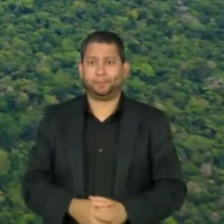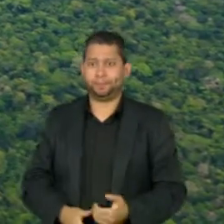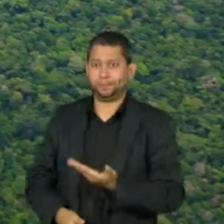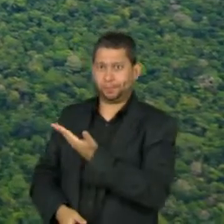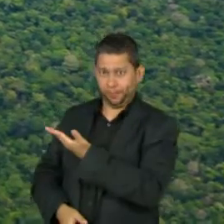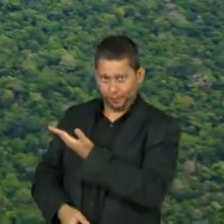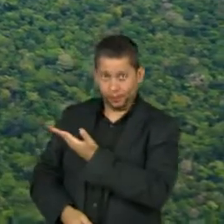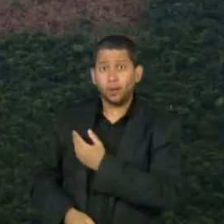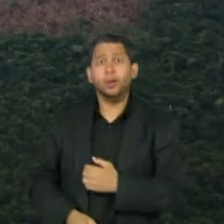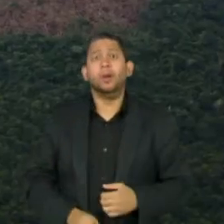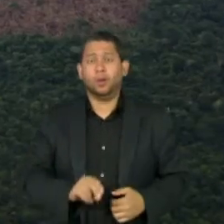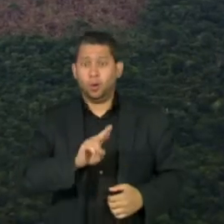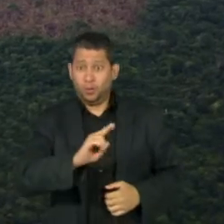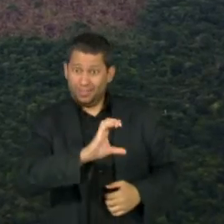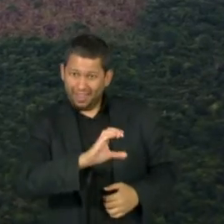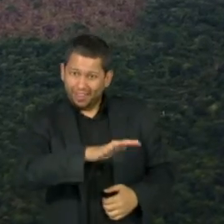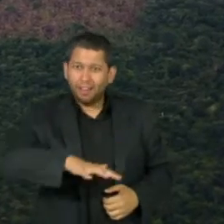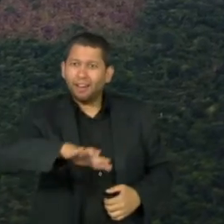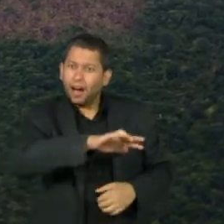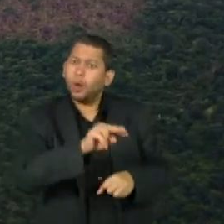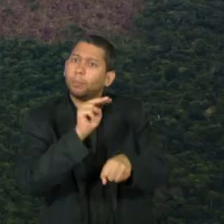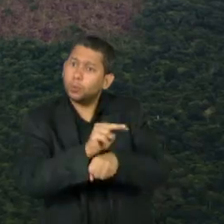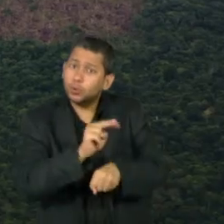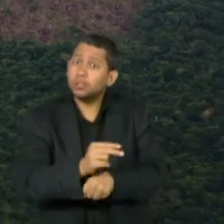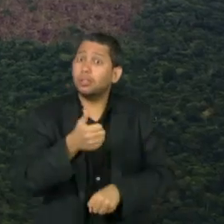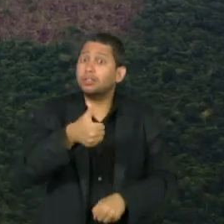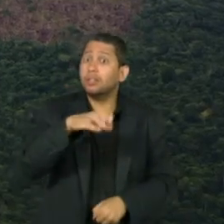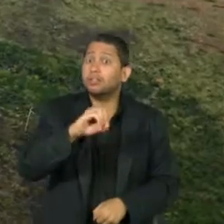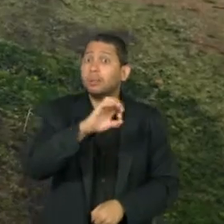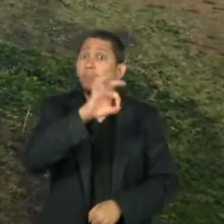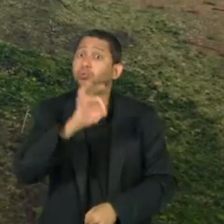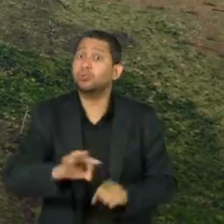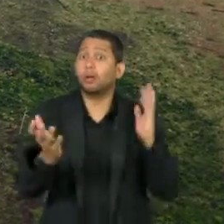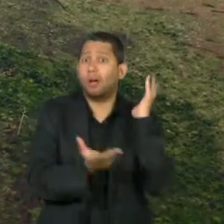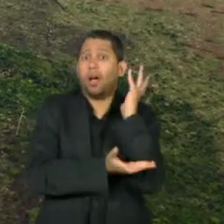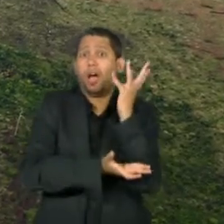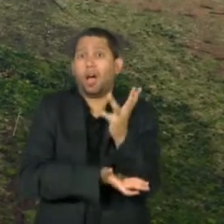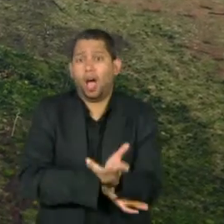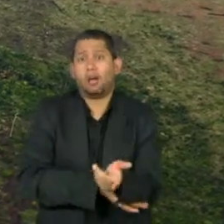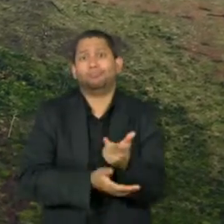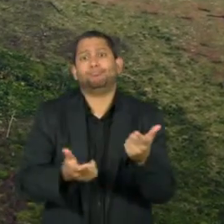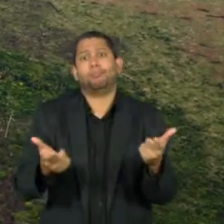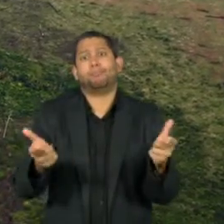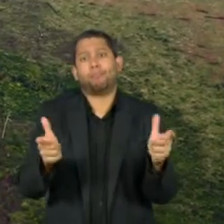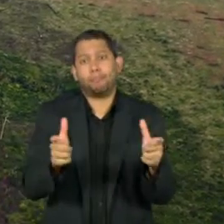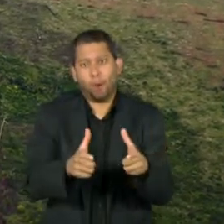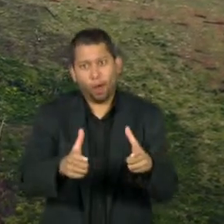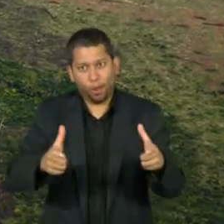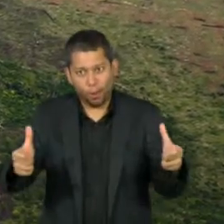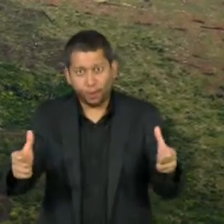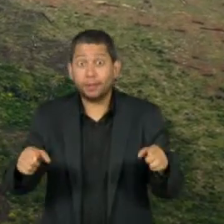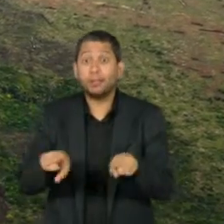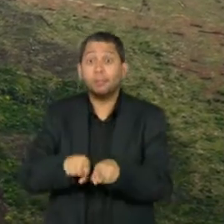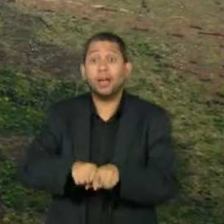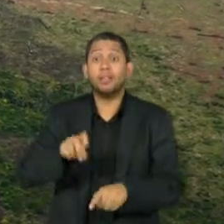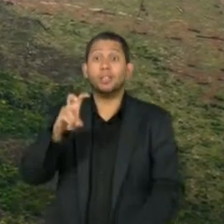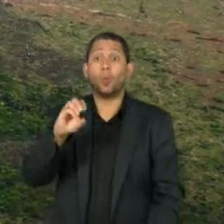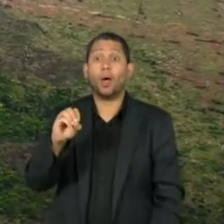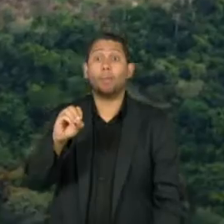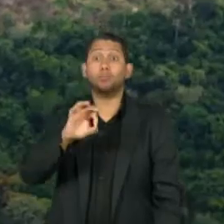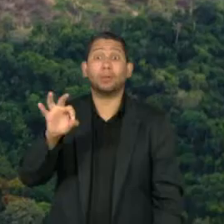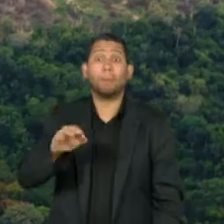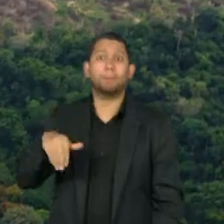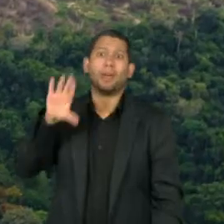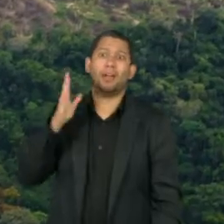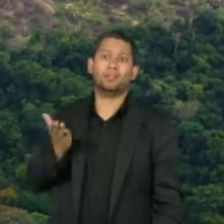conservação tiveram mais de 60% de árvores derrubadas e mais da metade do desmatamento foi registrado em áreas